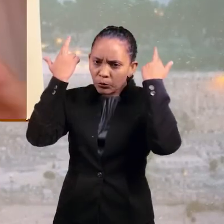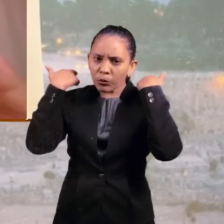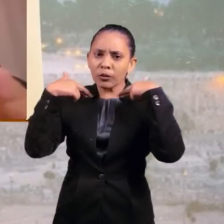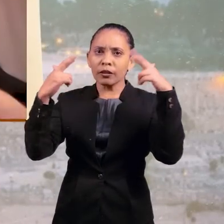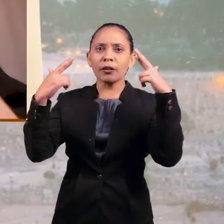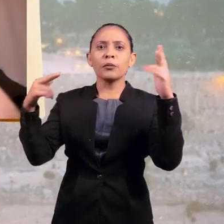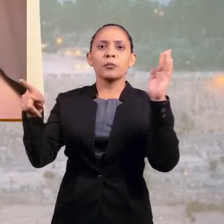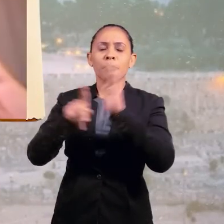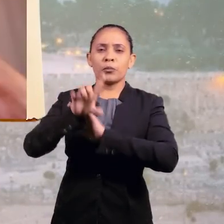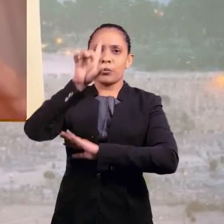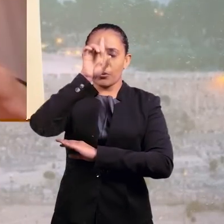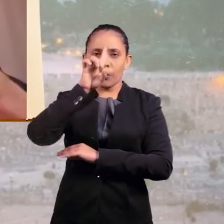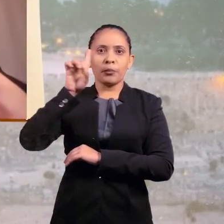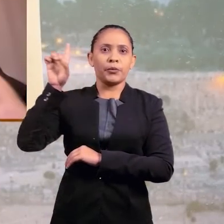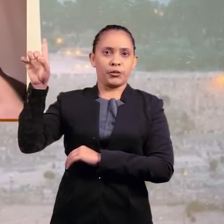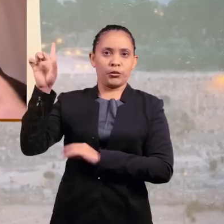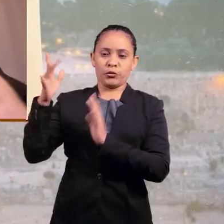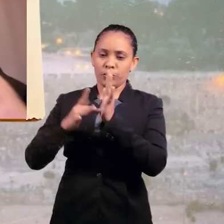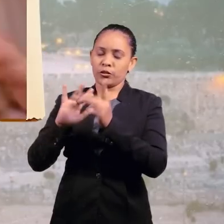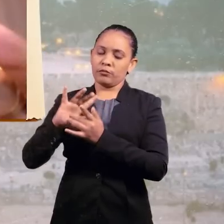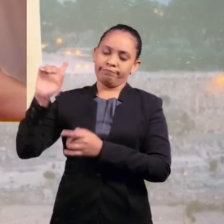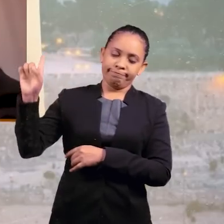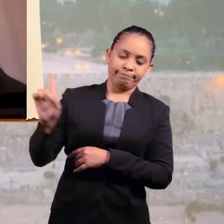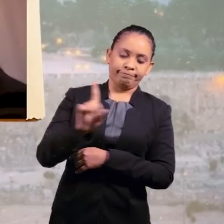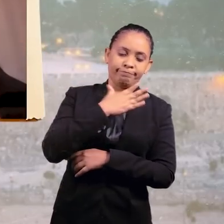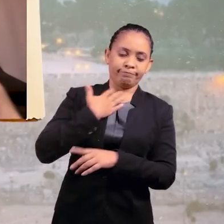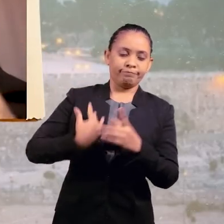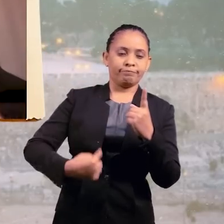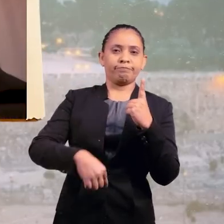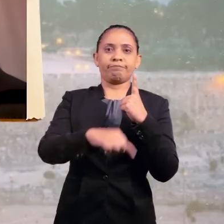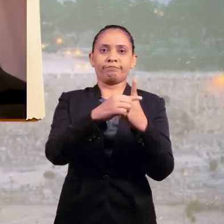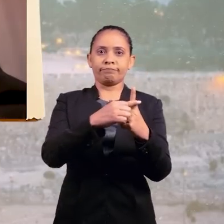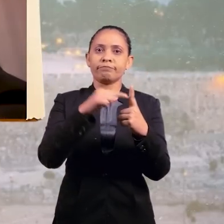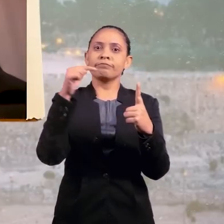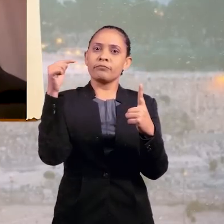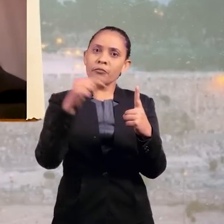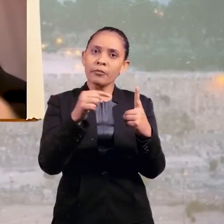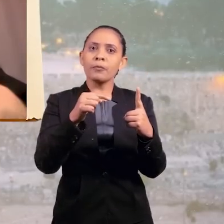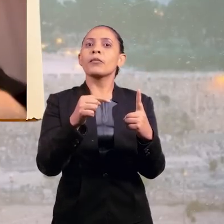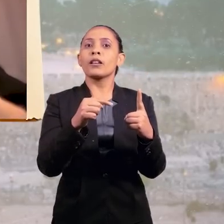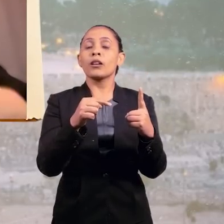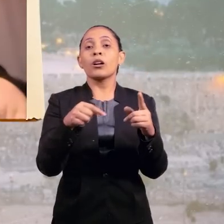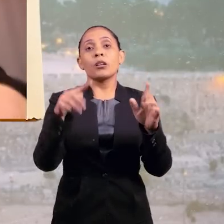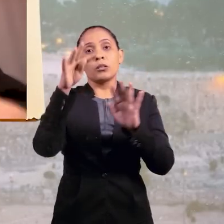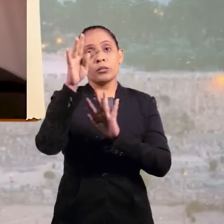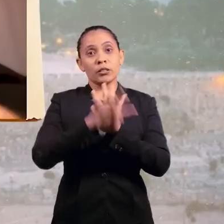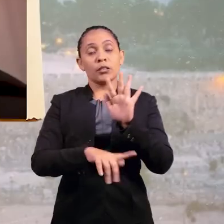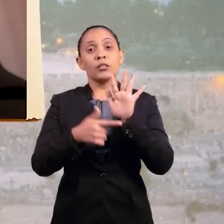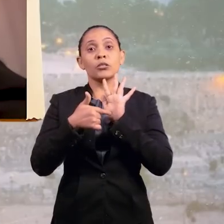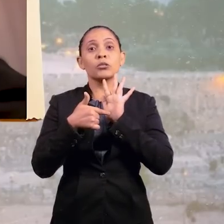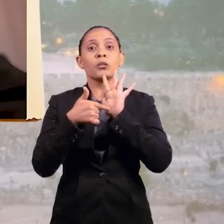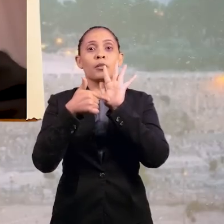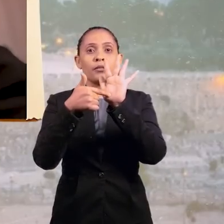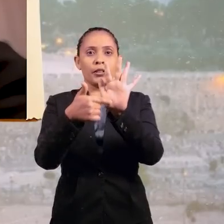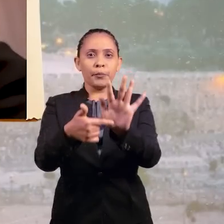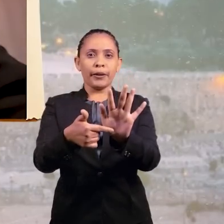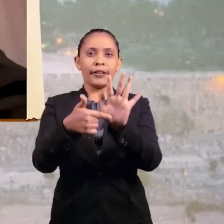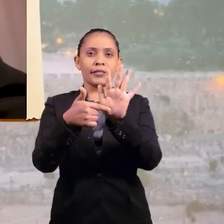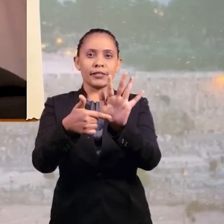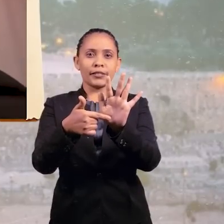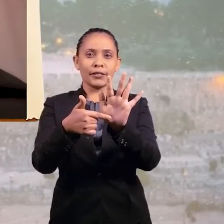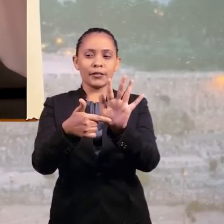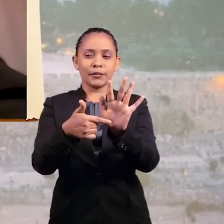foi levado e foi até a sua morte, a morte na cruz. E diz o texto também lá em Filipenses que